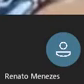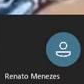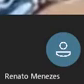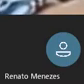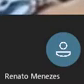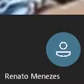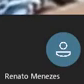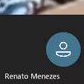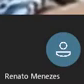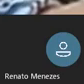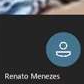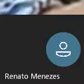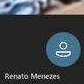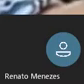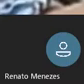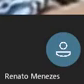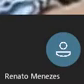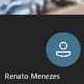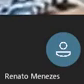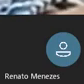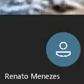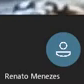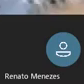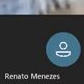Vocês também, hein?